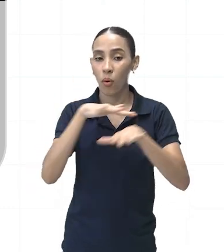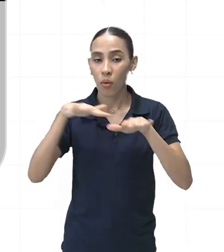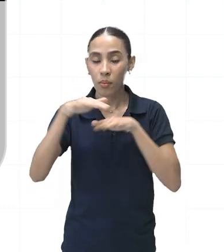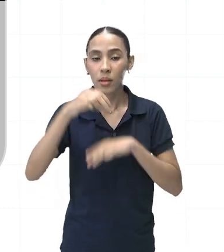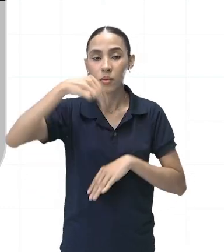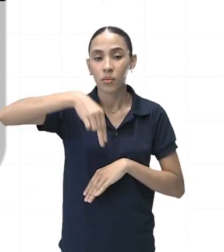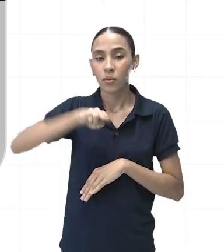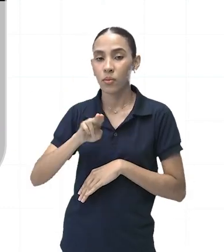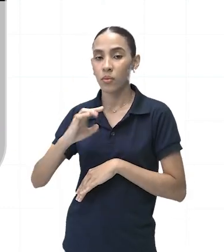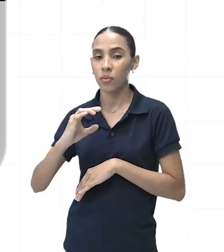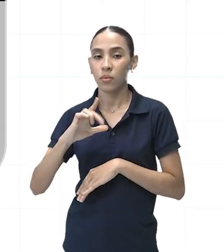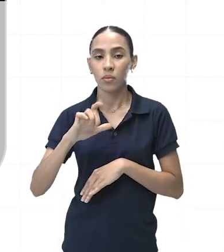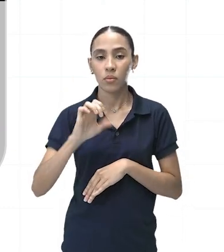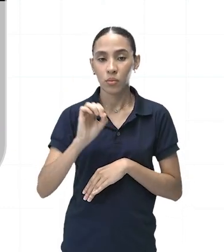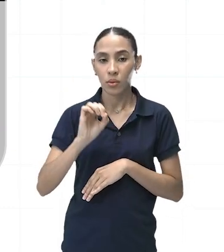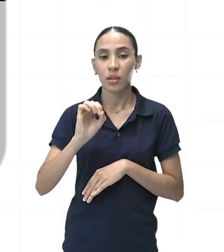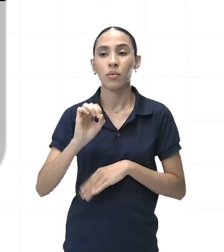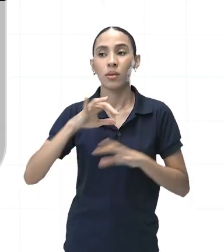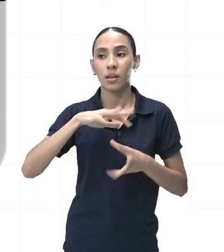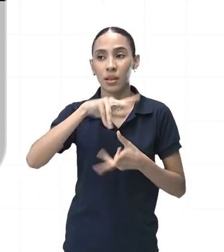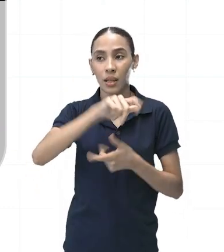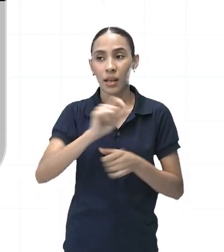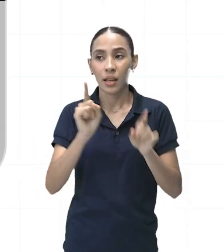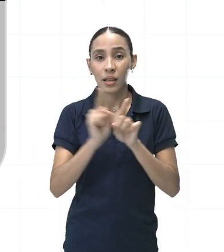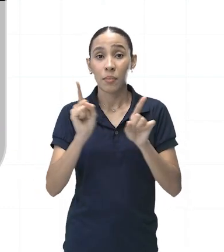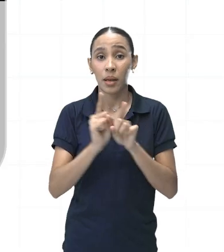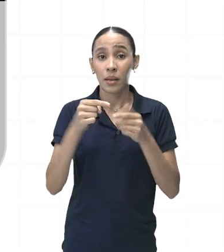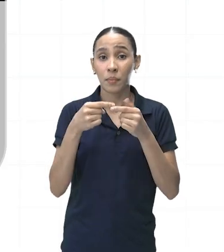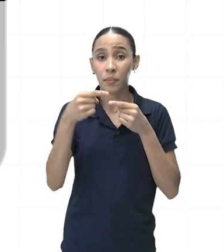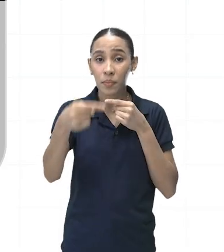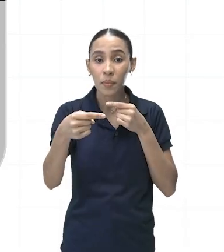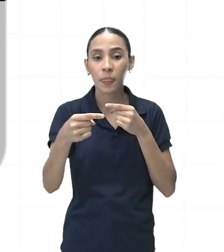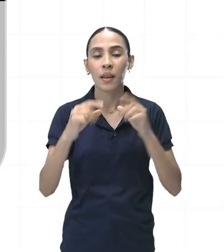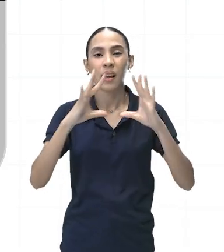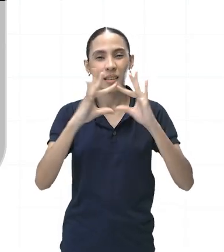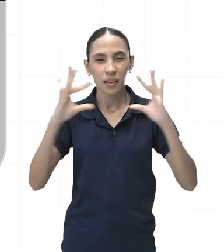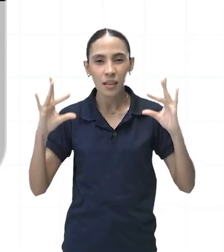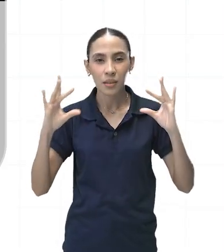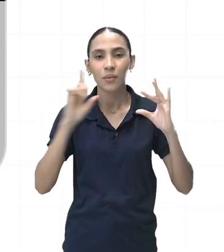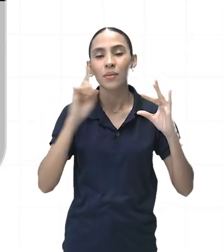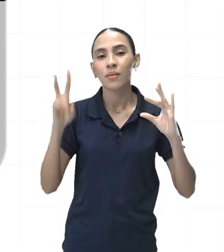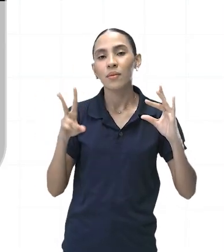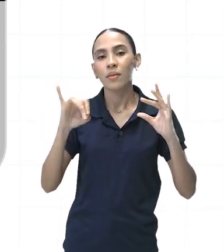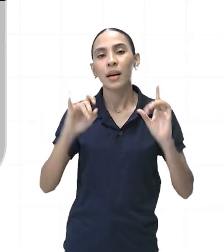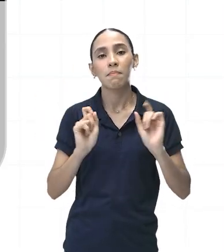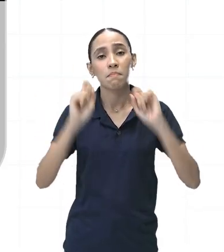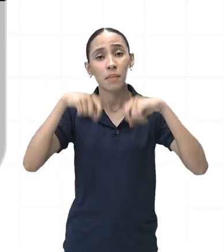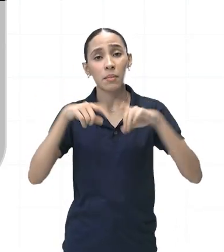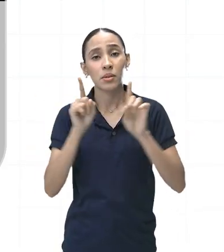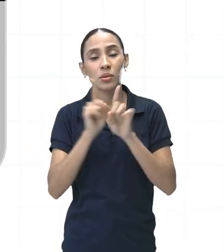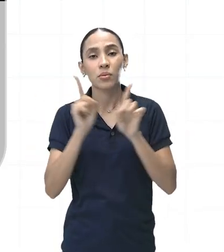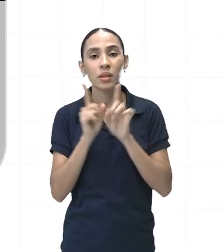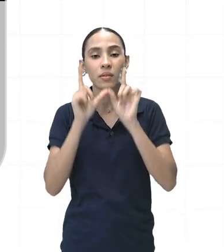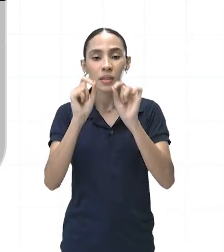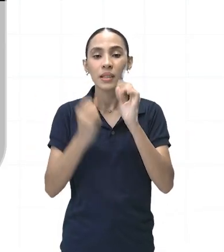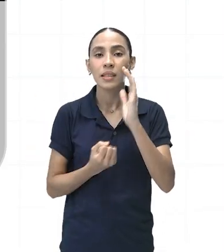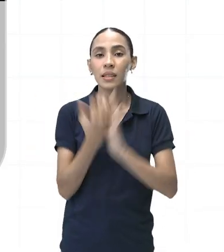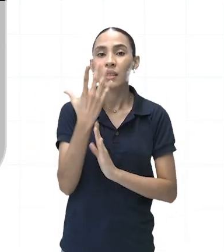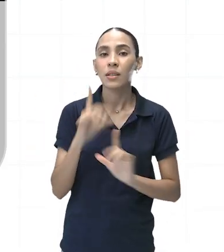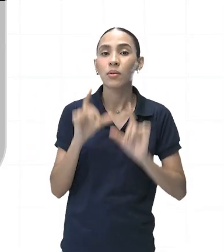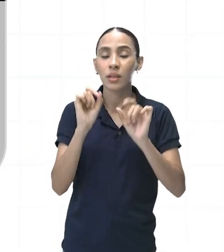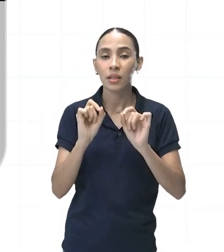do núcleo da Terra, ou seja, formado desse ferro líquido, vai permitir, então, que se